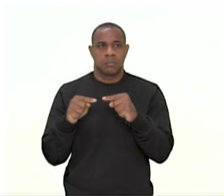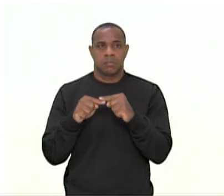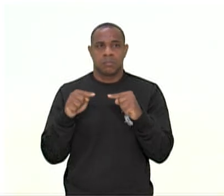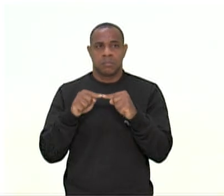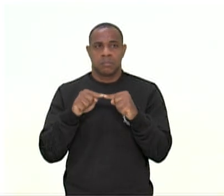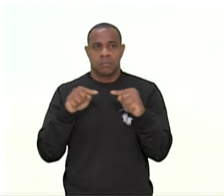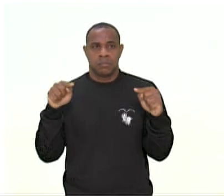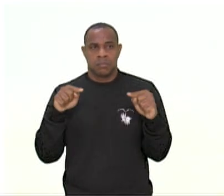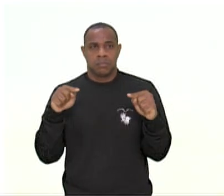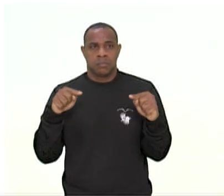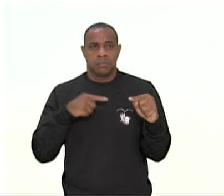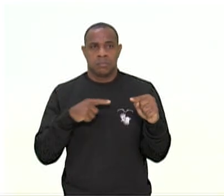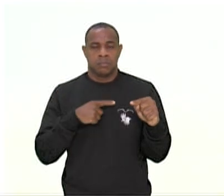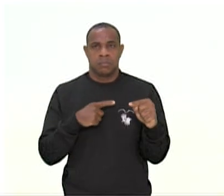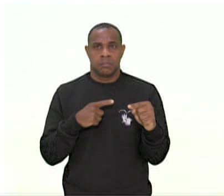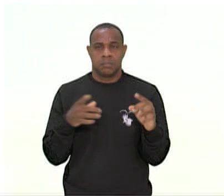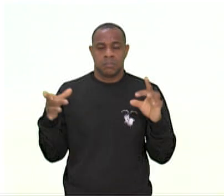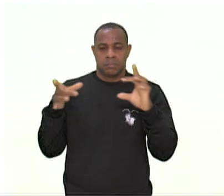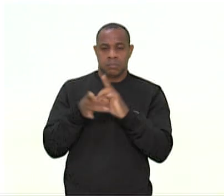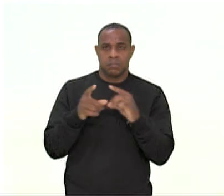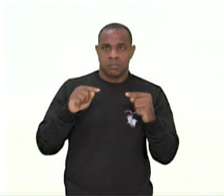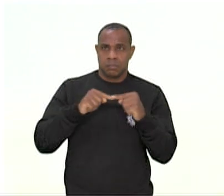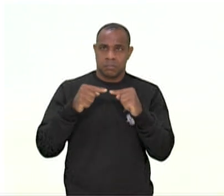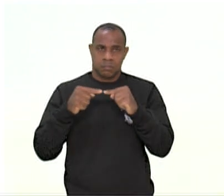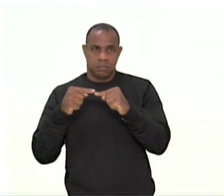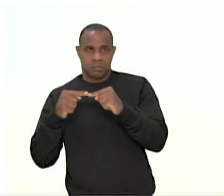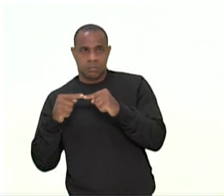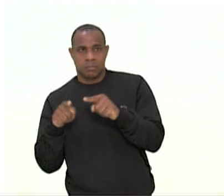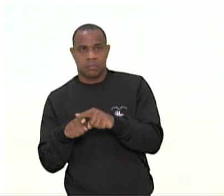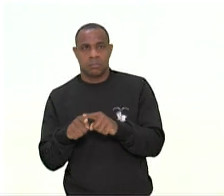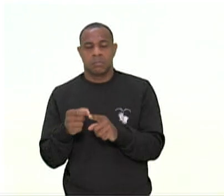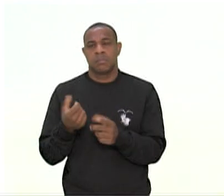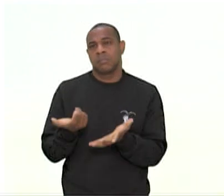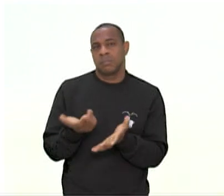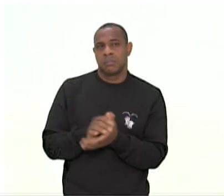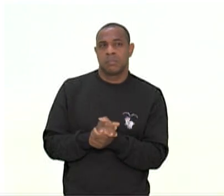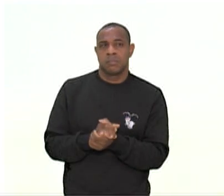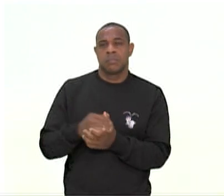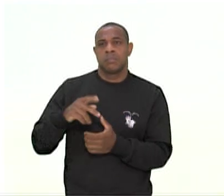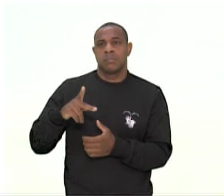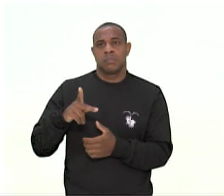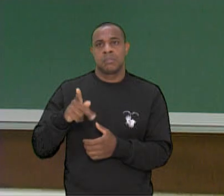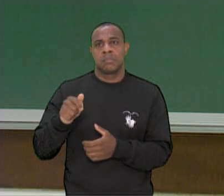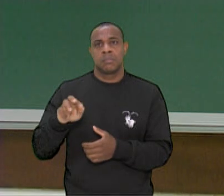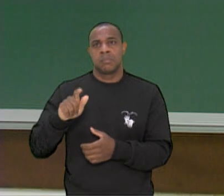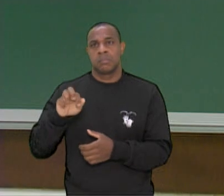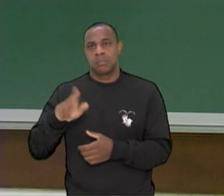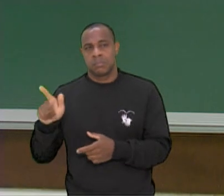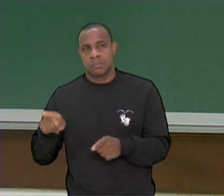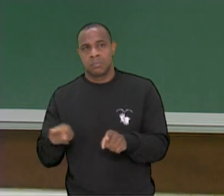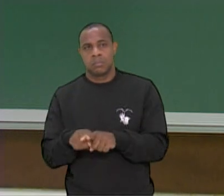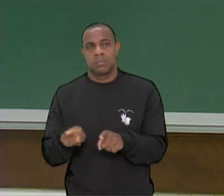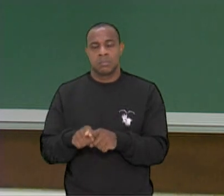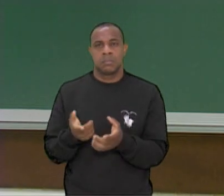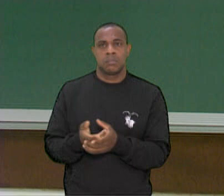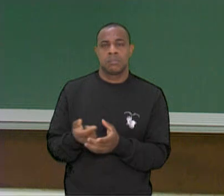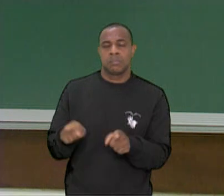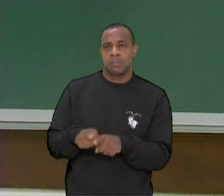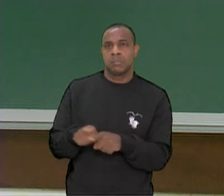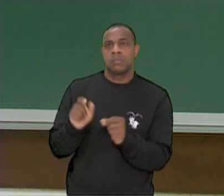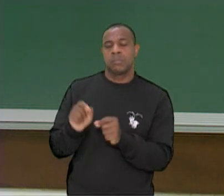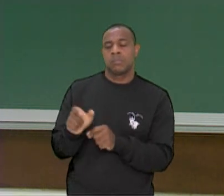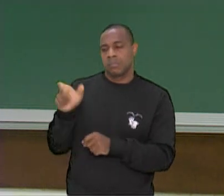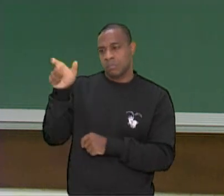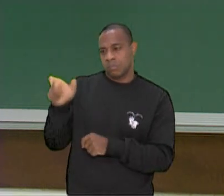exercem ali uma relação de concordância, né? Com o número e pessoa, com o sujeito que eles estão se referindo, ou seja, você furou a greve,